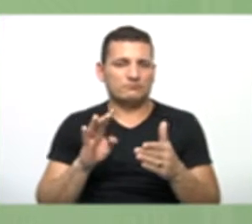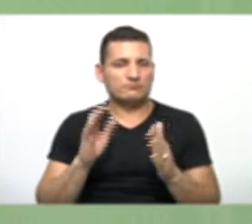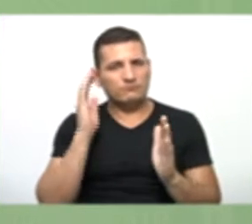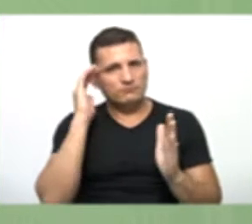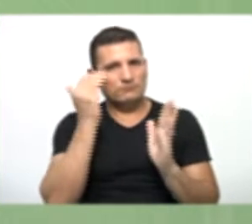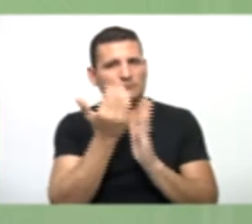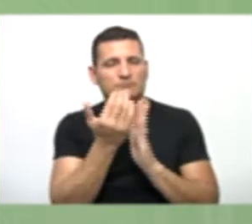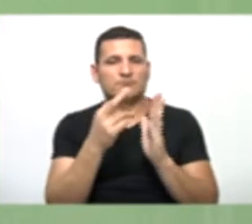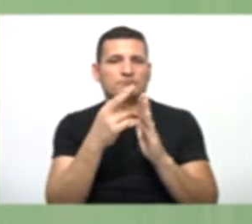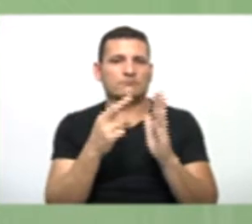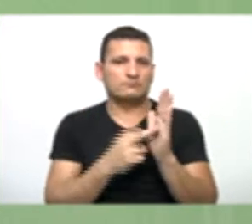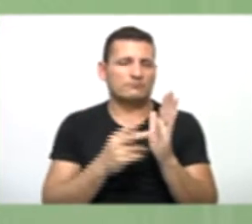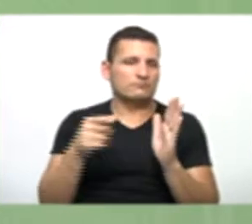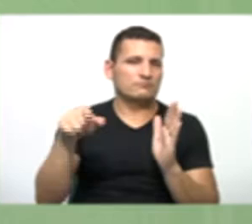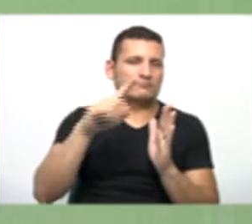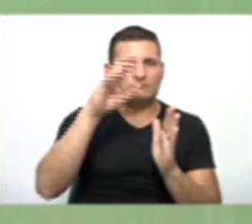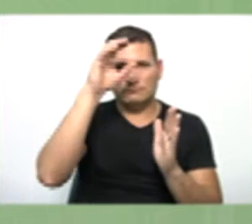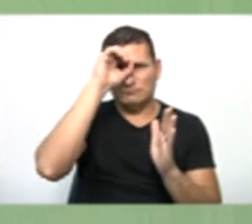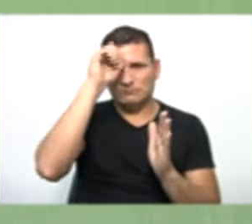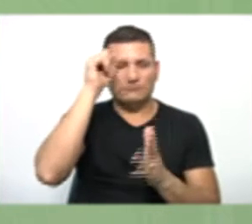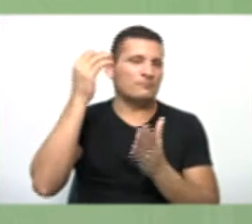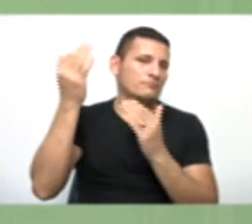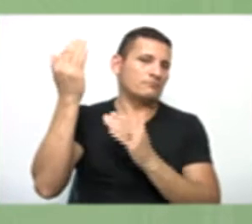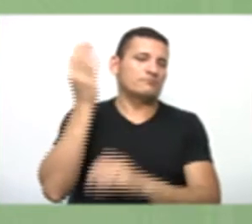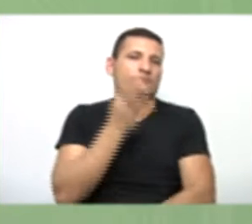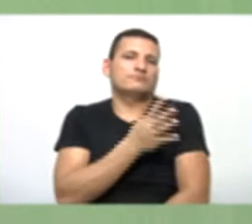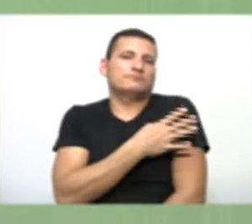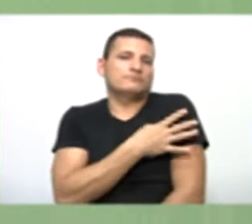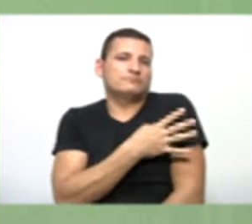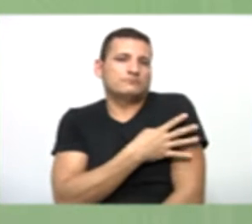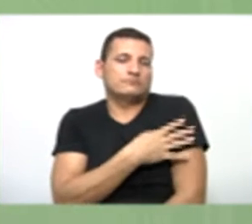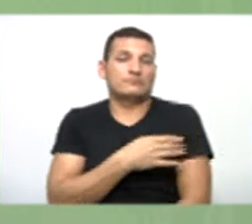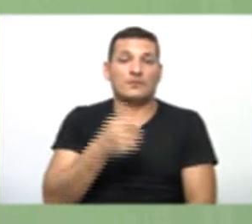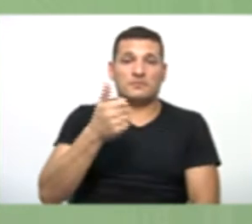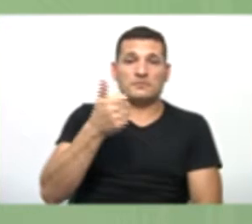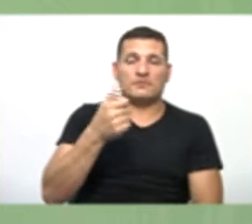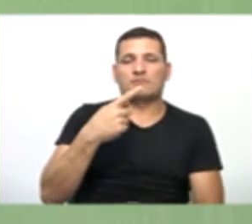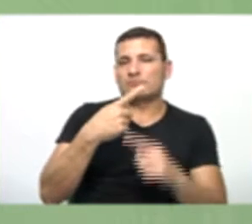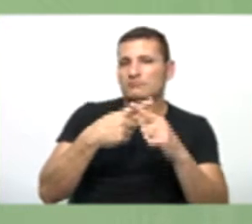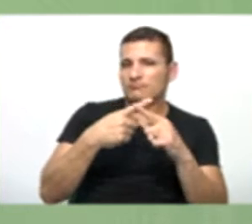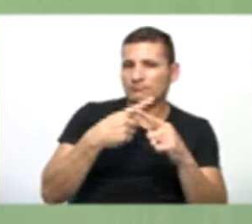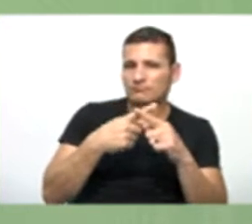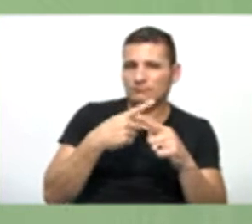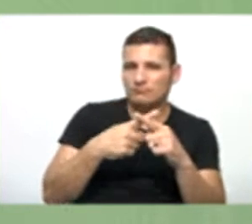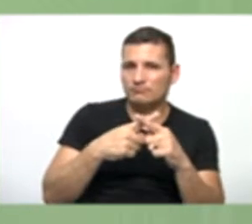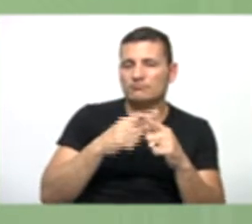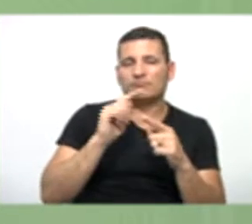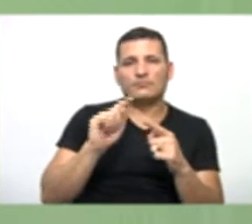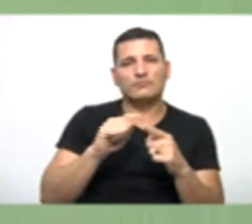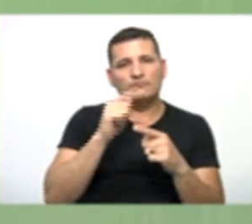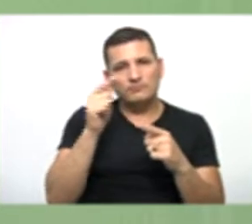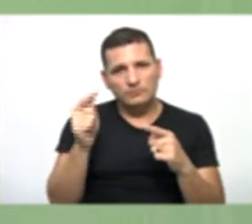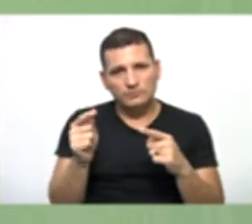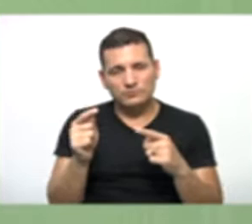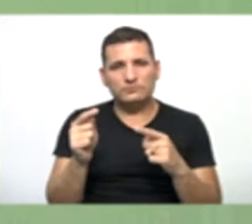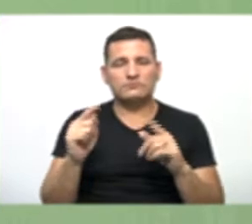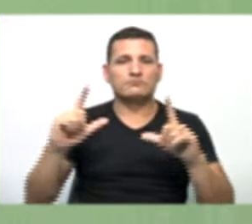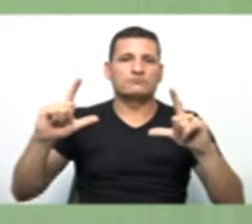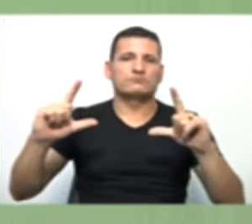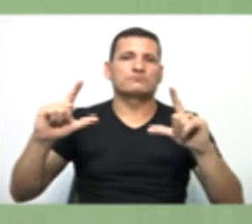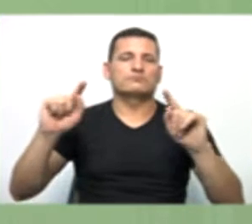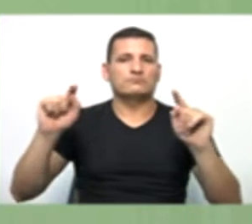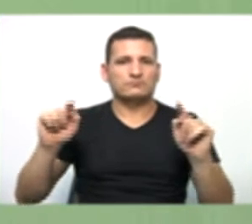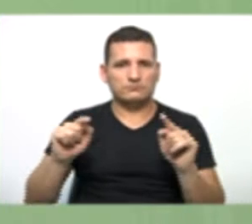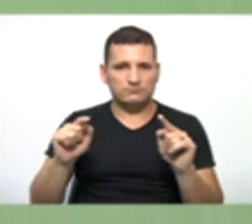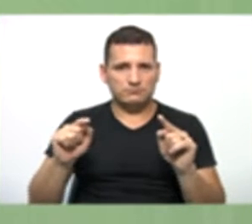as regras que você aprendeu desde a 4ª série. Primeiro a multiplicação, depois resolva o